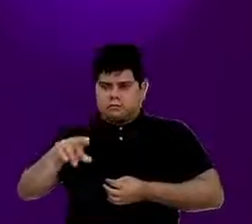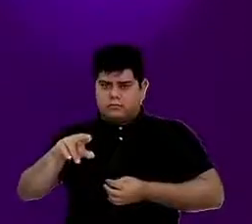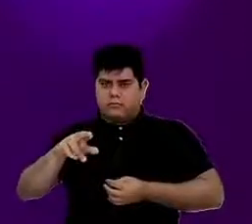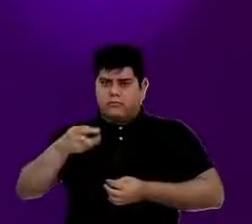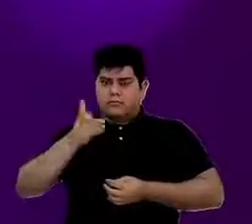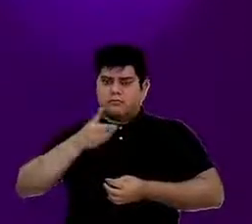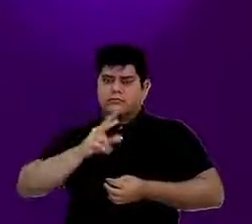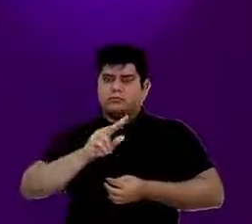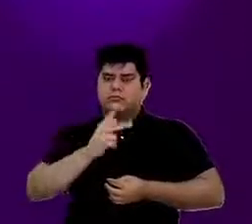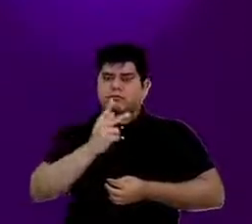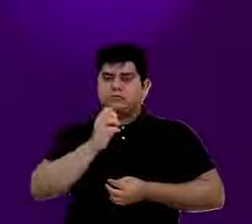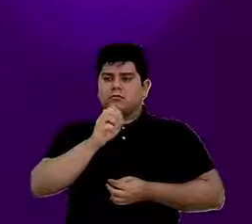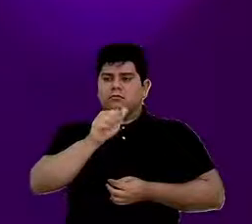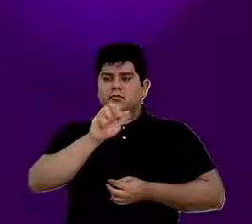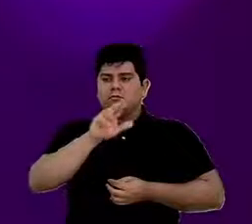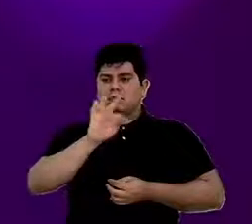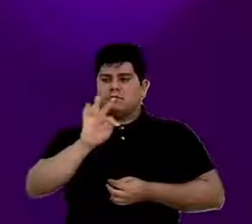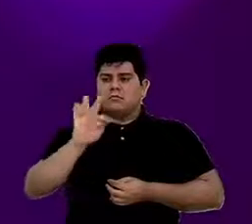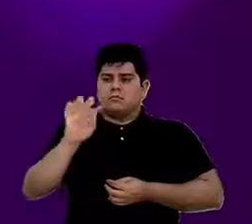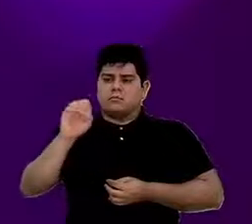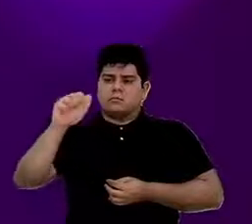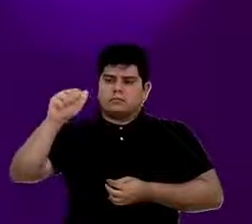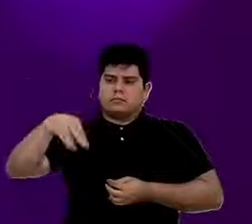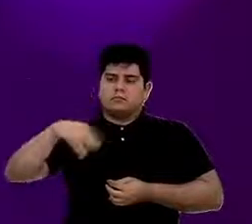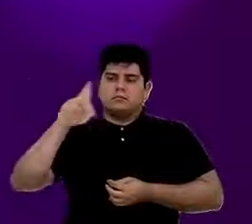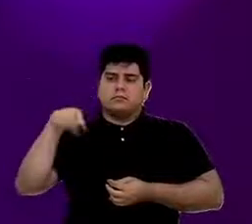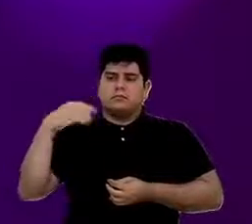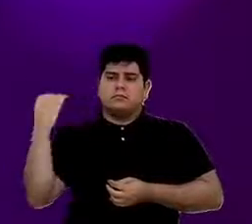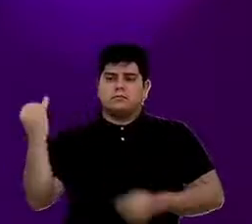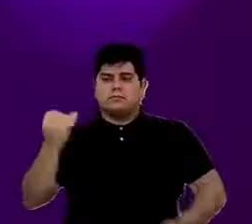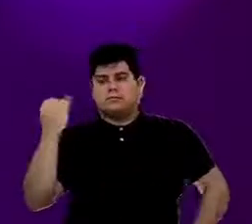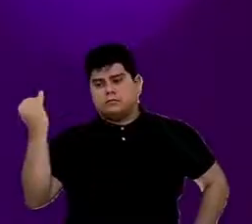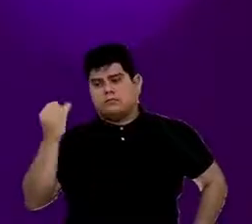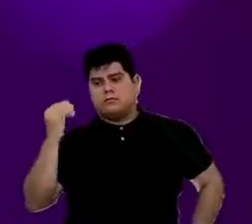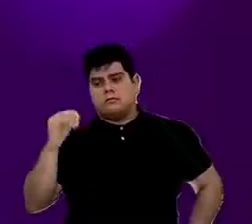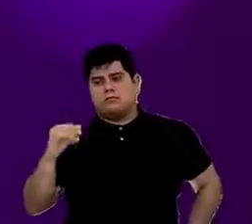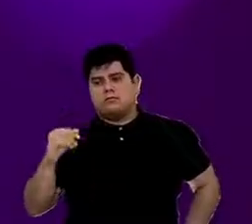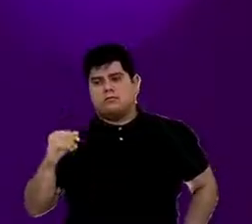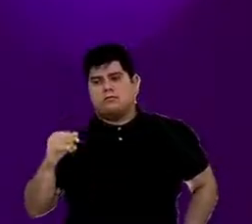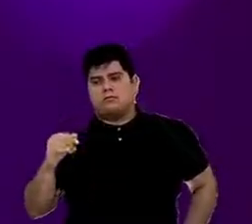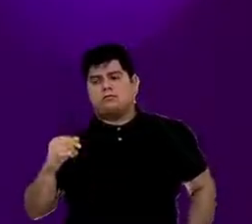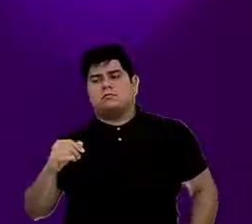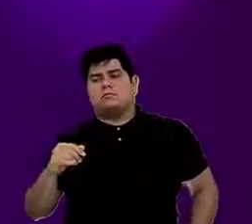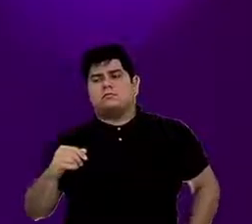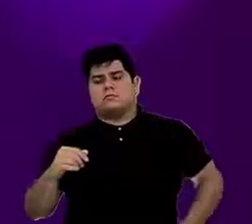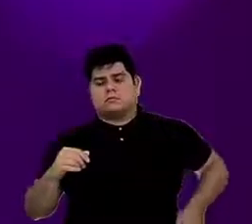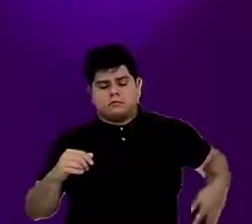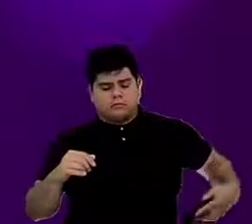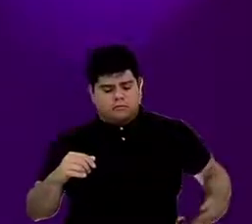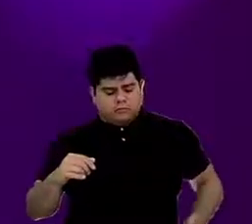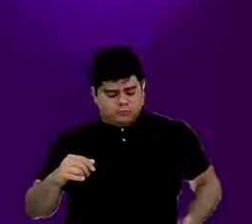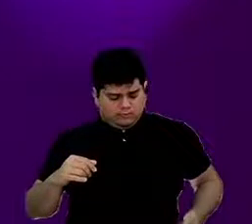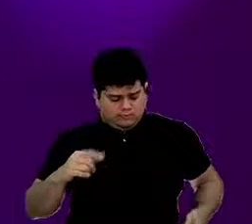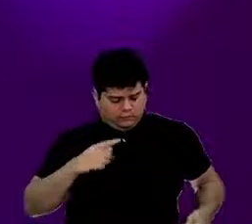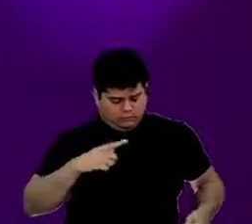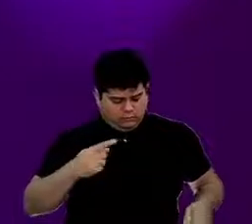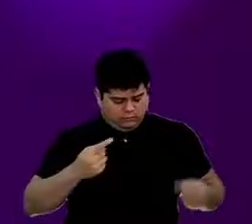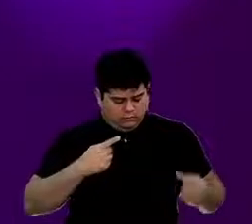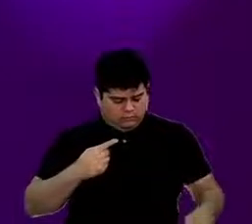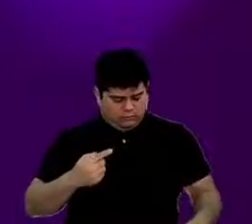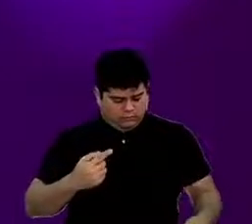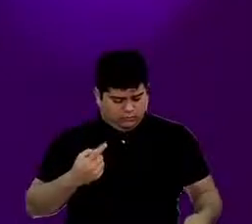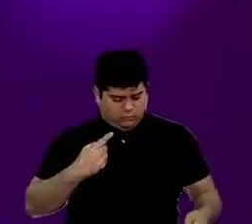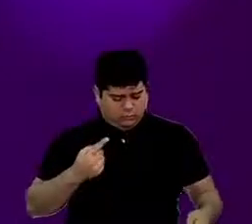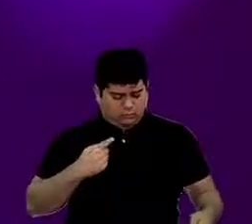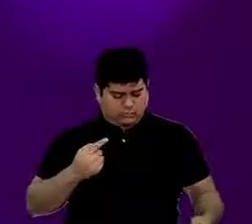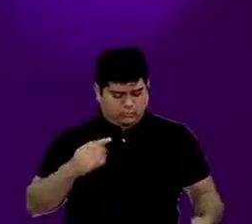Heart Team é muito importante, né, como um fórum de discussão para ter um